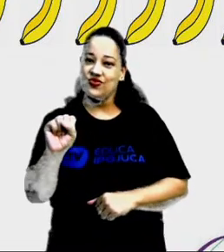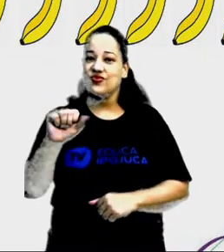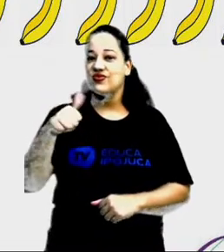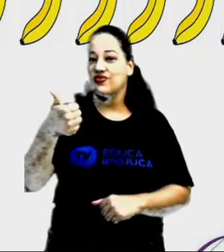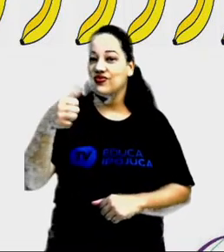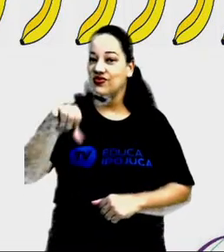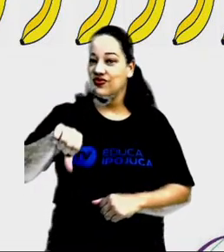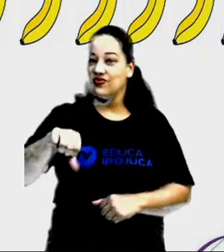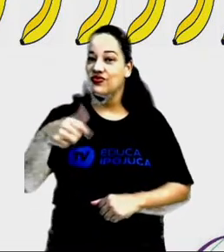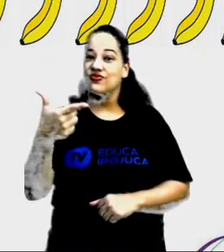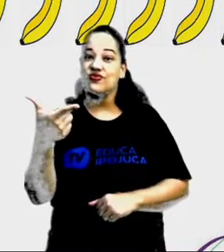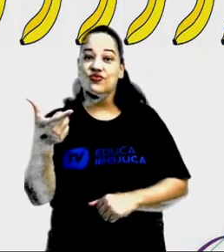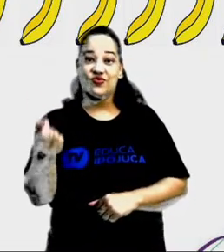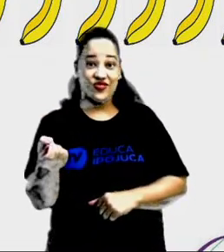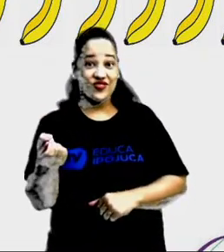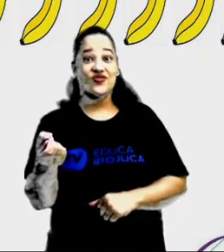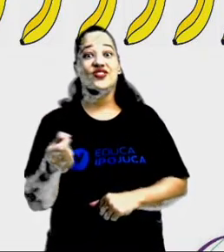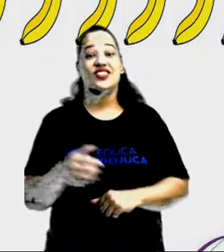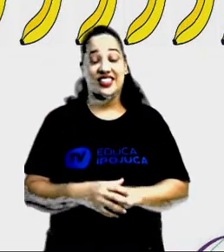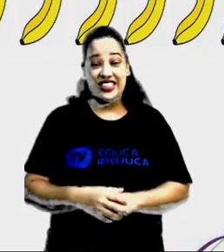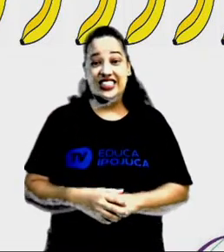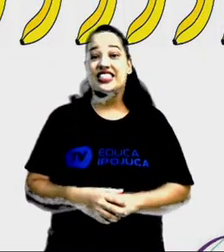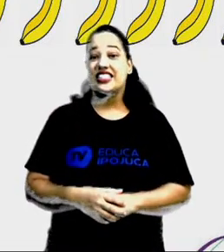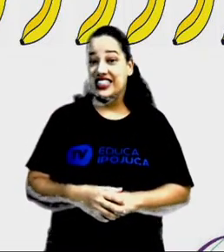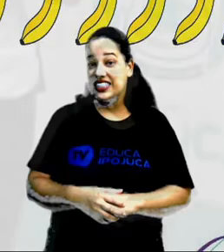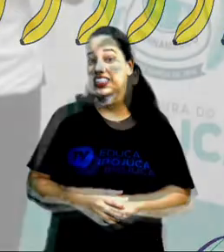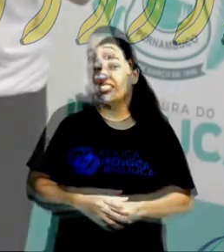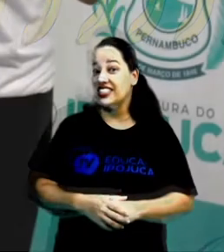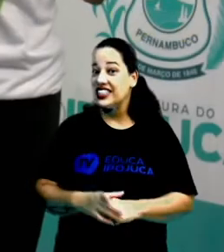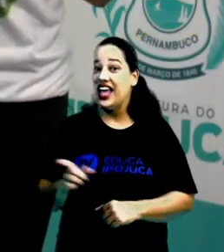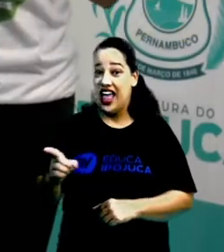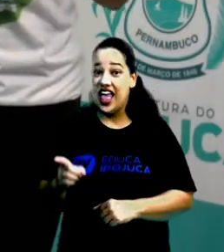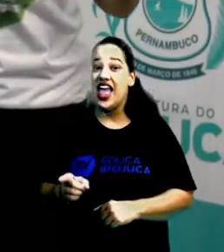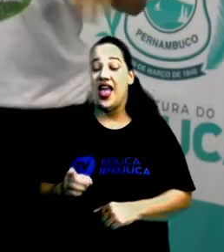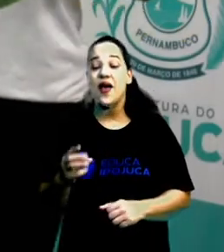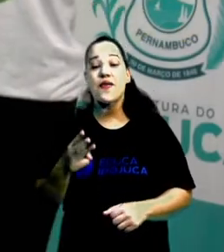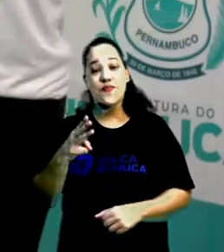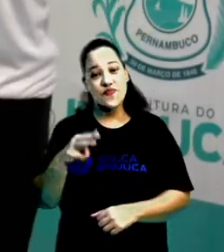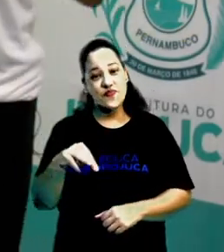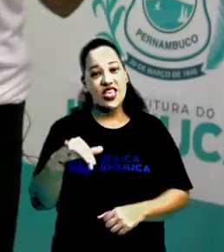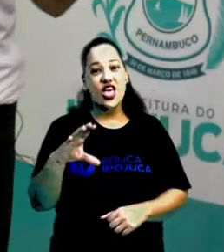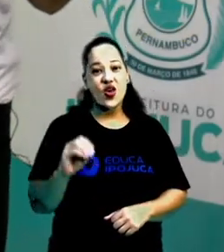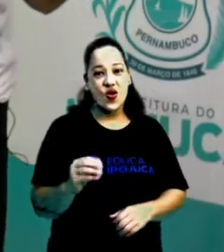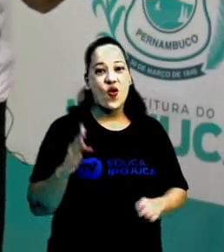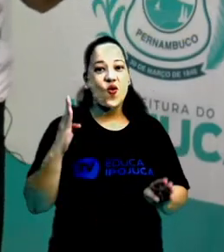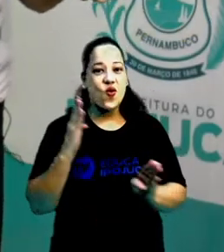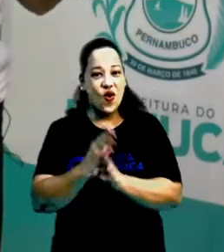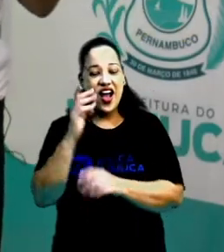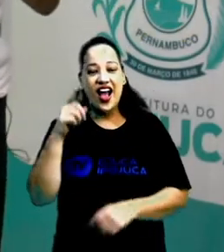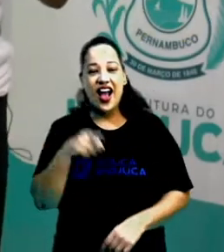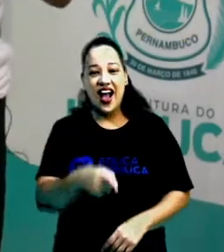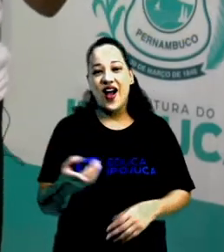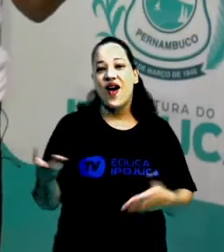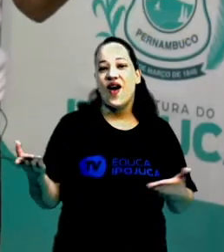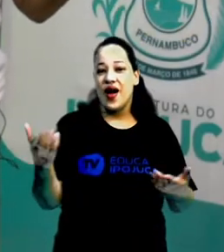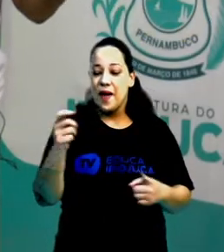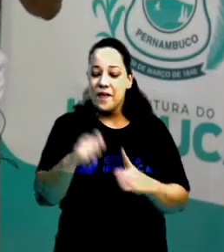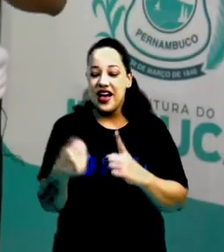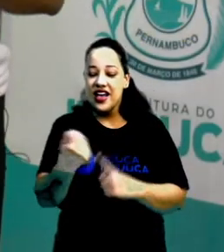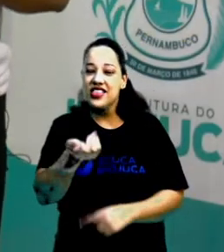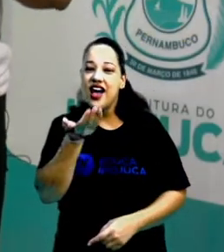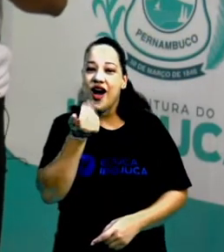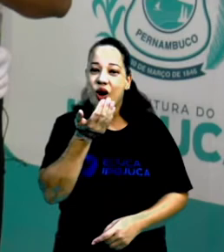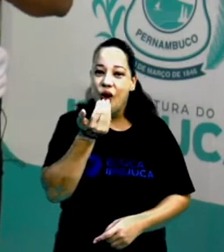18, 19, 20. O Mico encontrou todas as bananas e está muito contente, porque vai